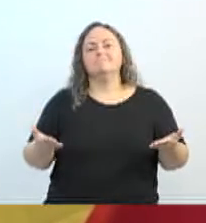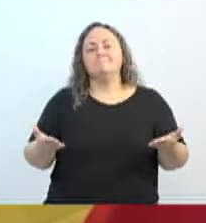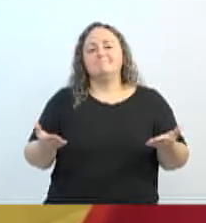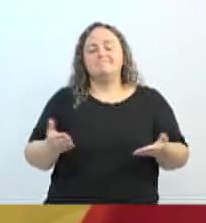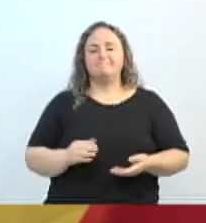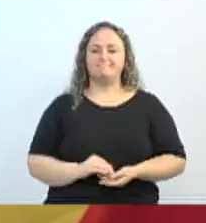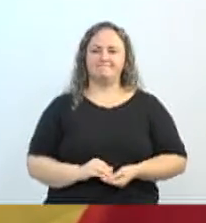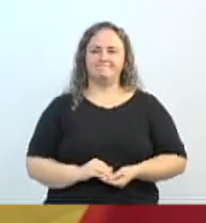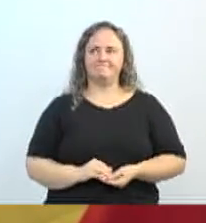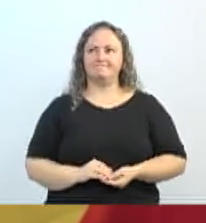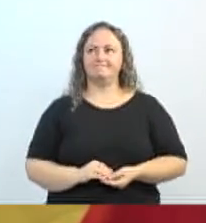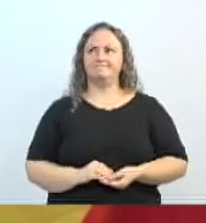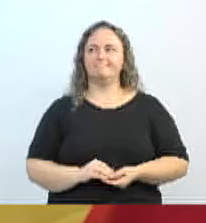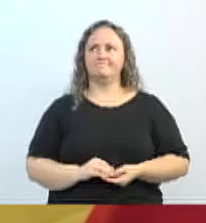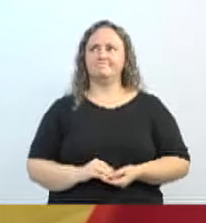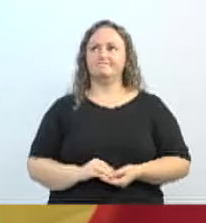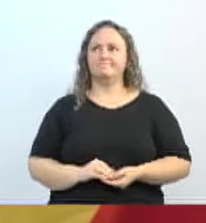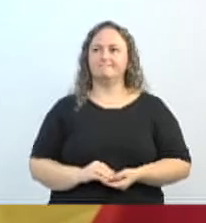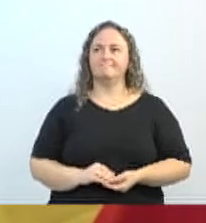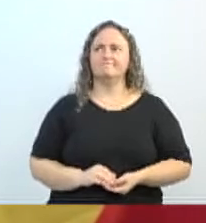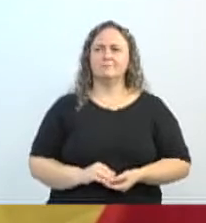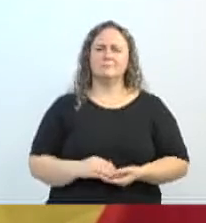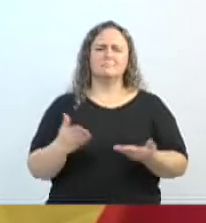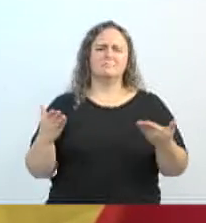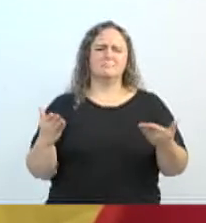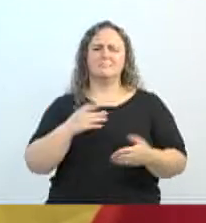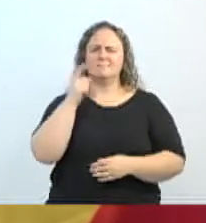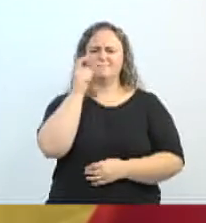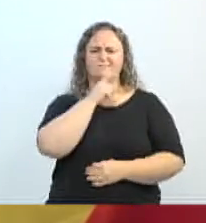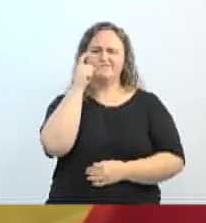Então, isso aqui se tornou um mecanismo de hipocrisia.